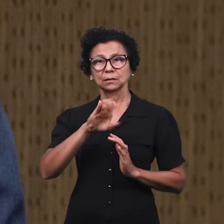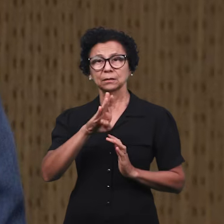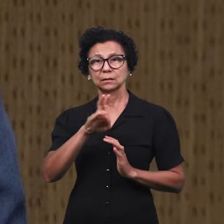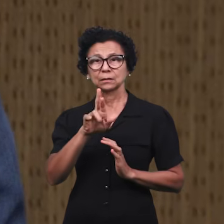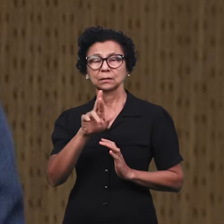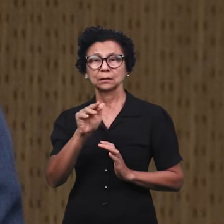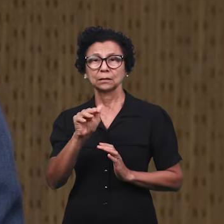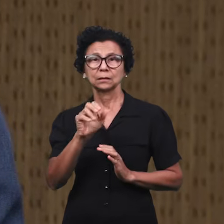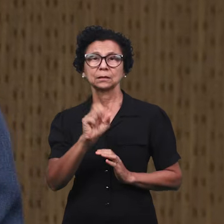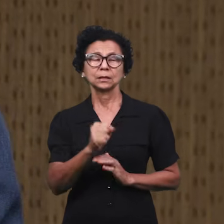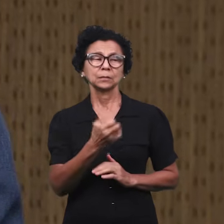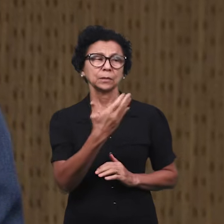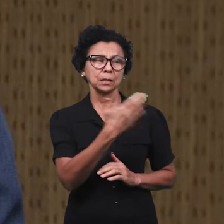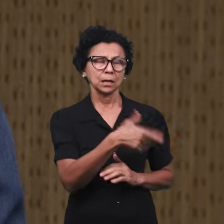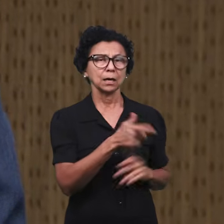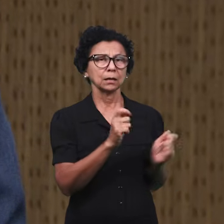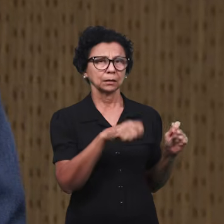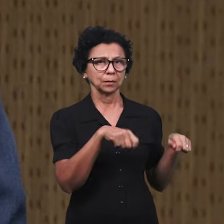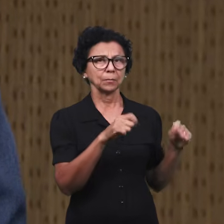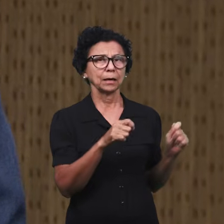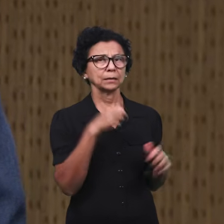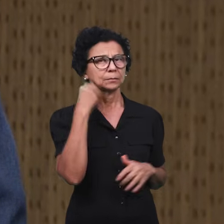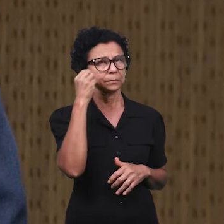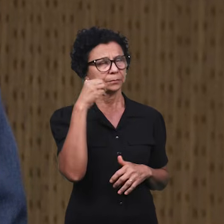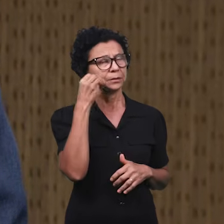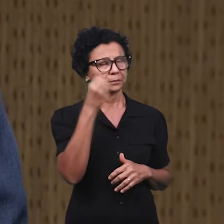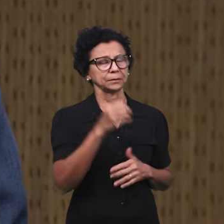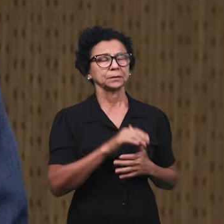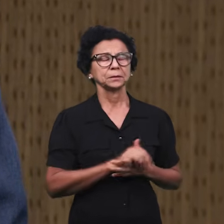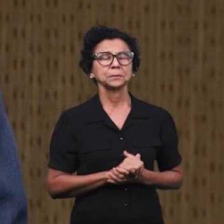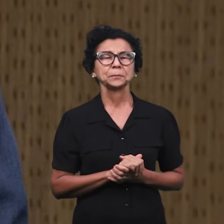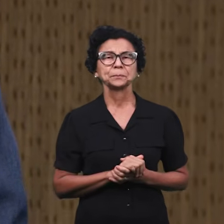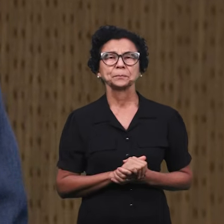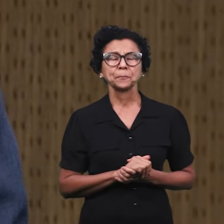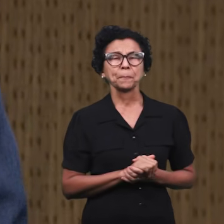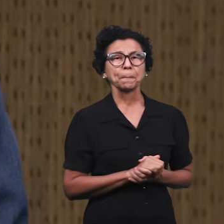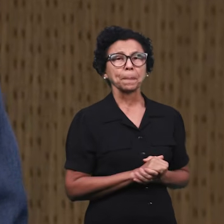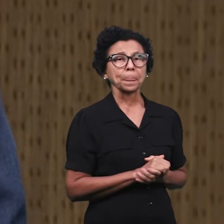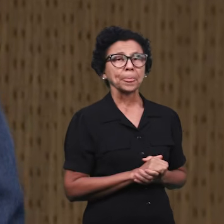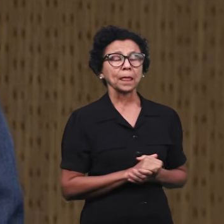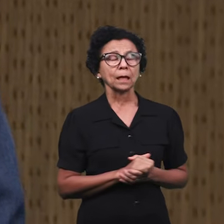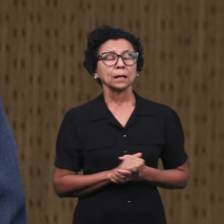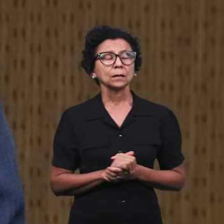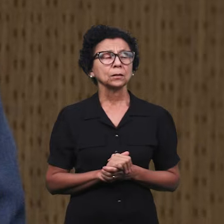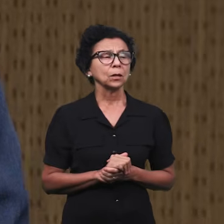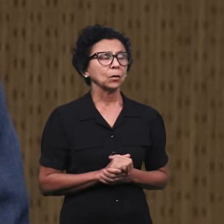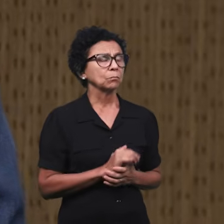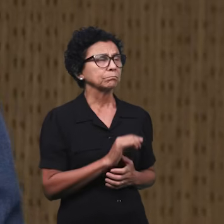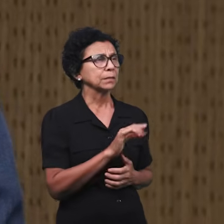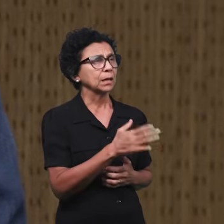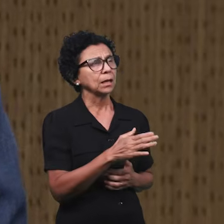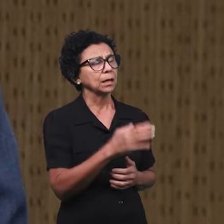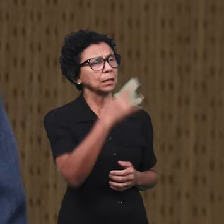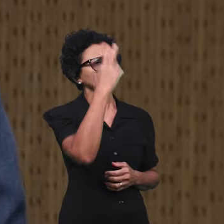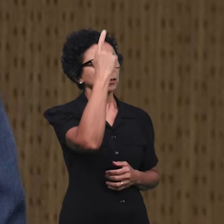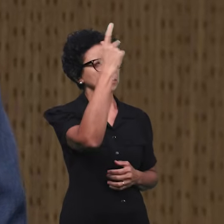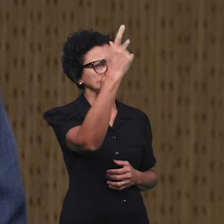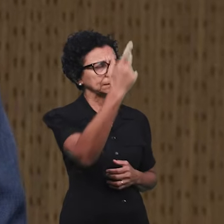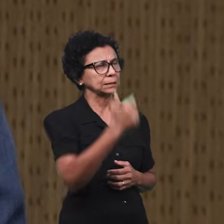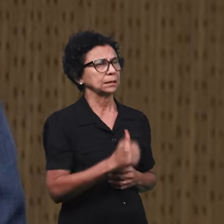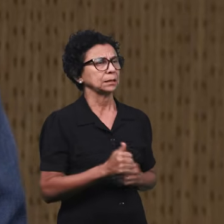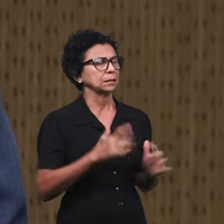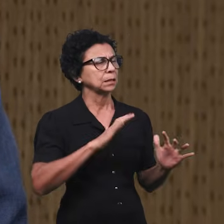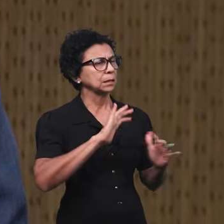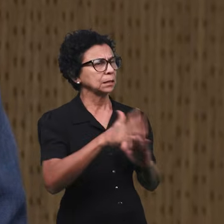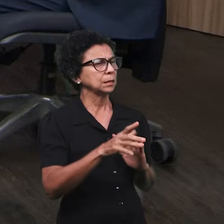muito do que capacitada para falar desse programa. E eu queria já fazer uma pergunta, Priscila, que é o que te motivou, como que você entrou nesse mundo que é o